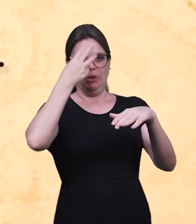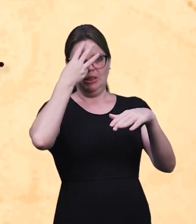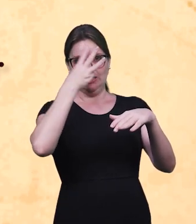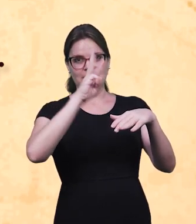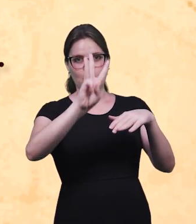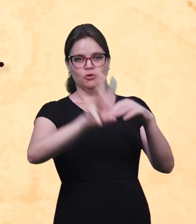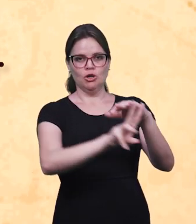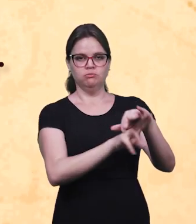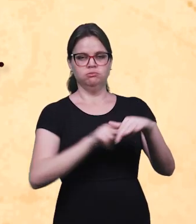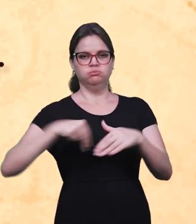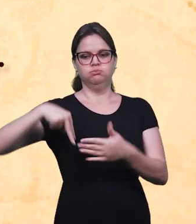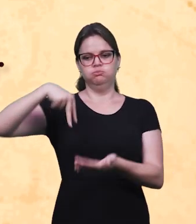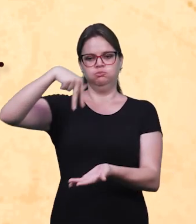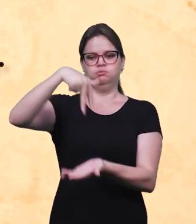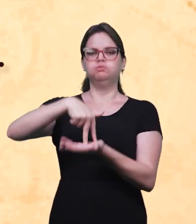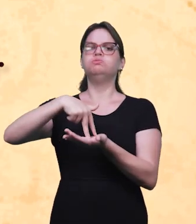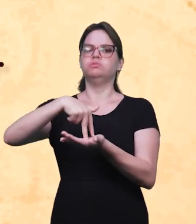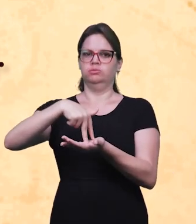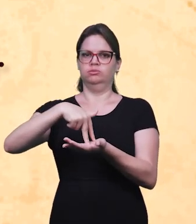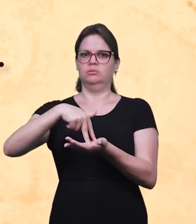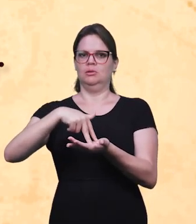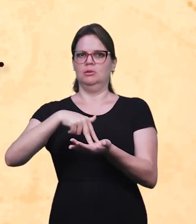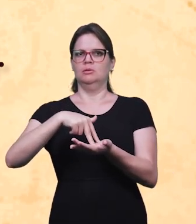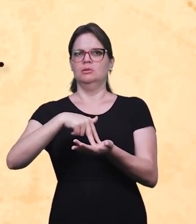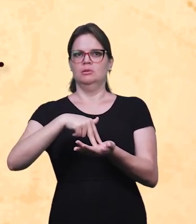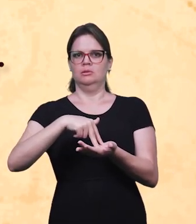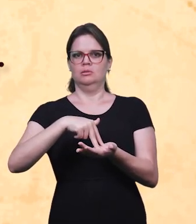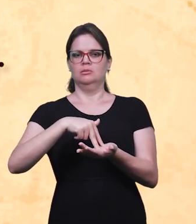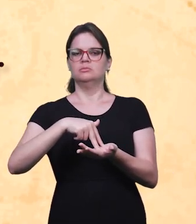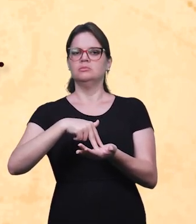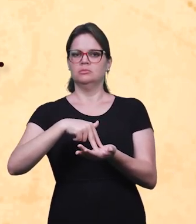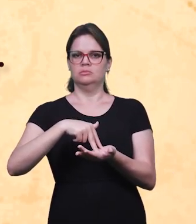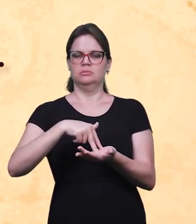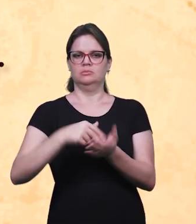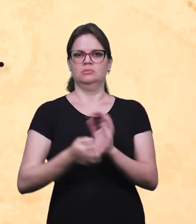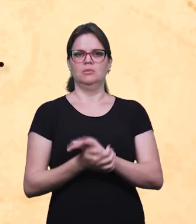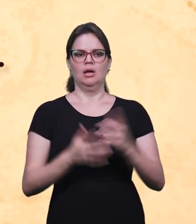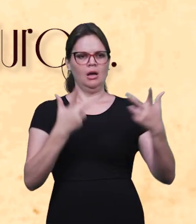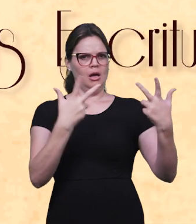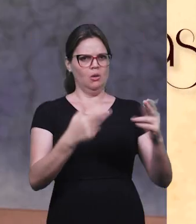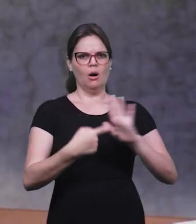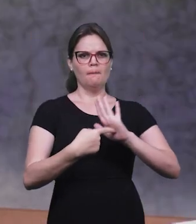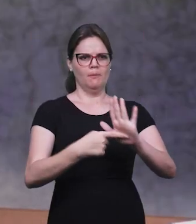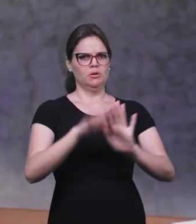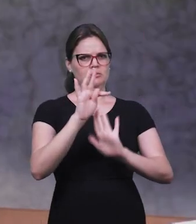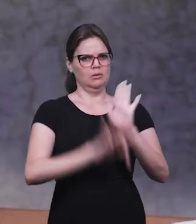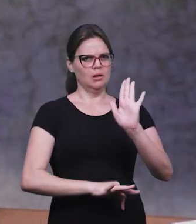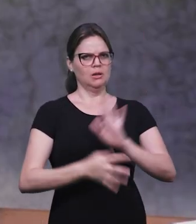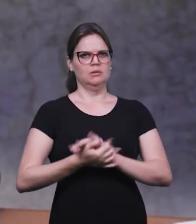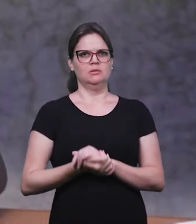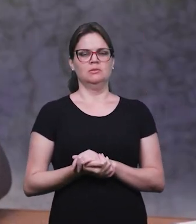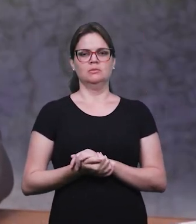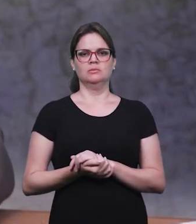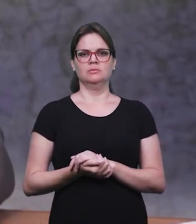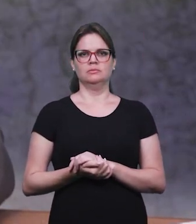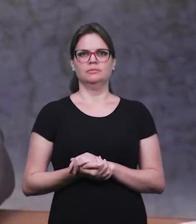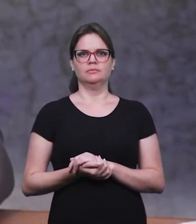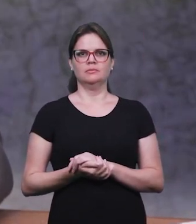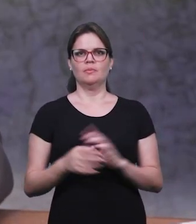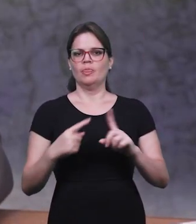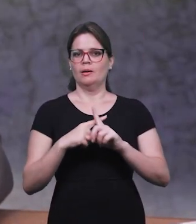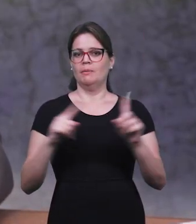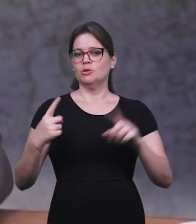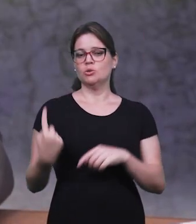que ressuscitou ao 3º dia segundo as Escrituras. Fala mais alguma coisa, mas o que ressalta aqui, que